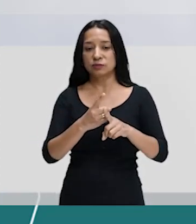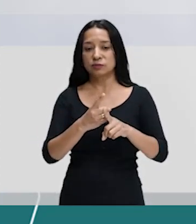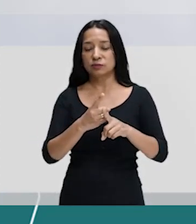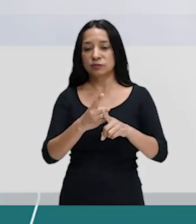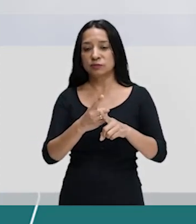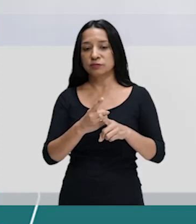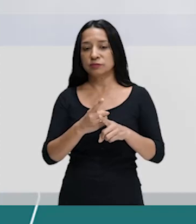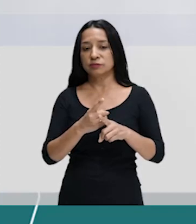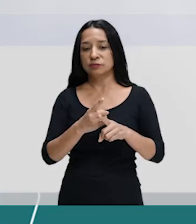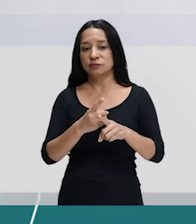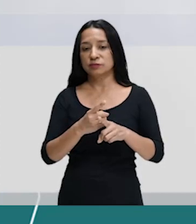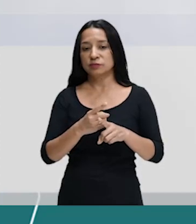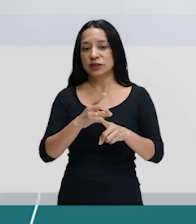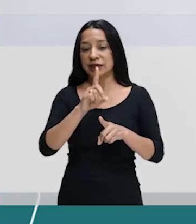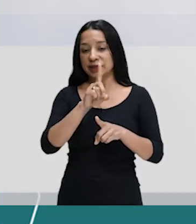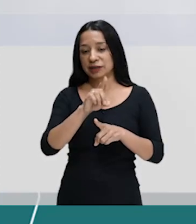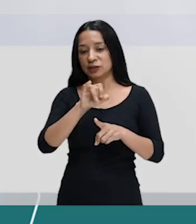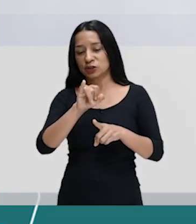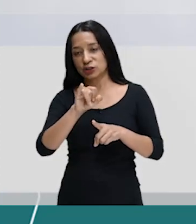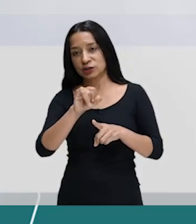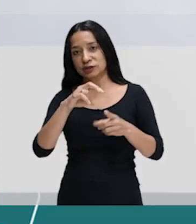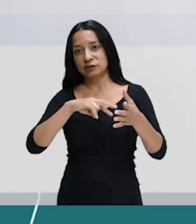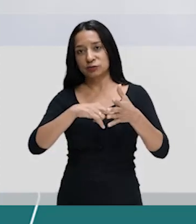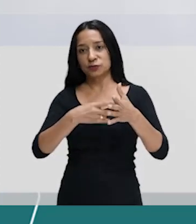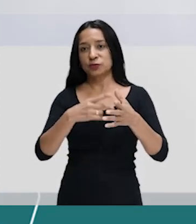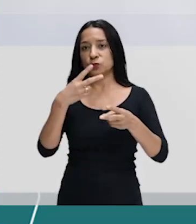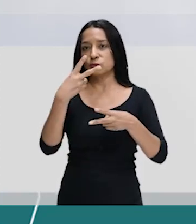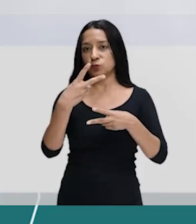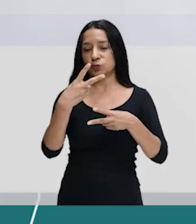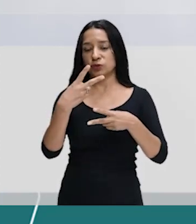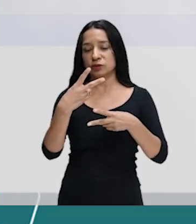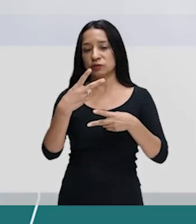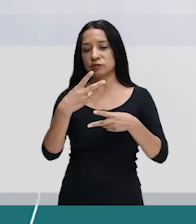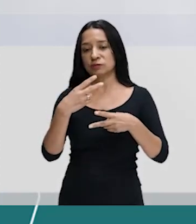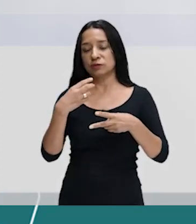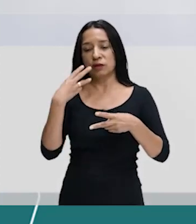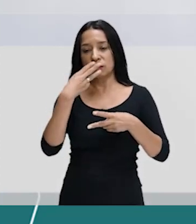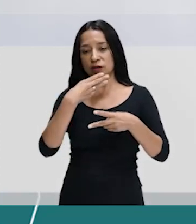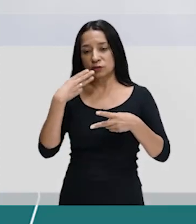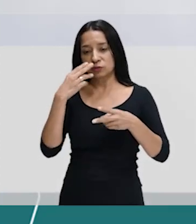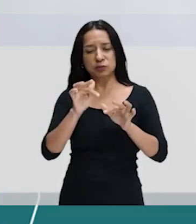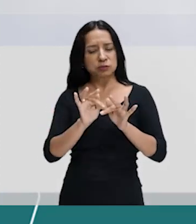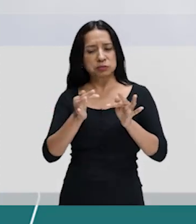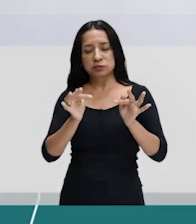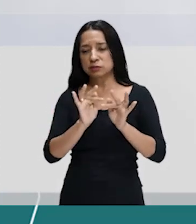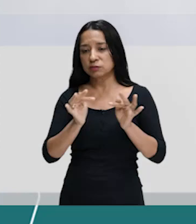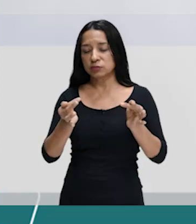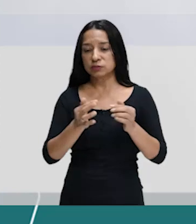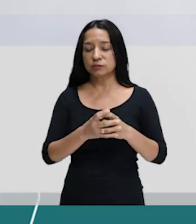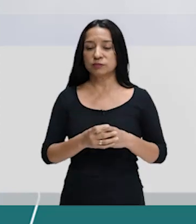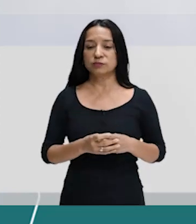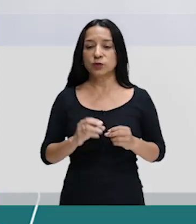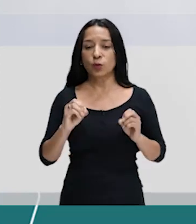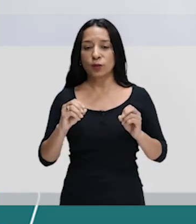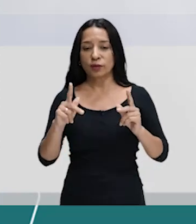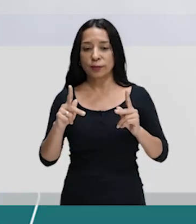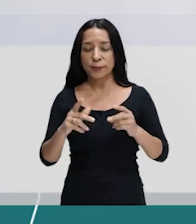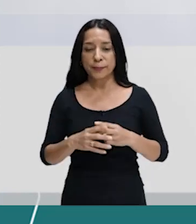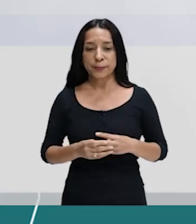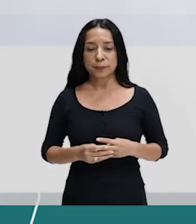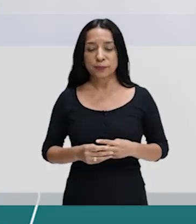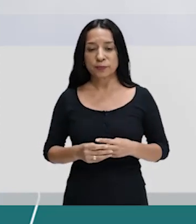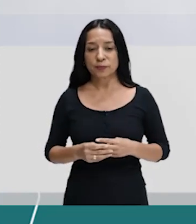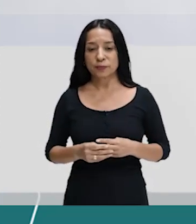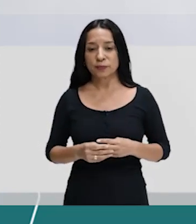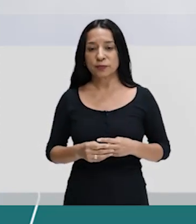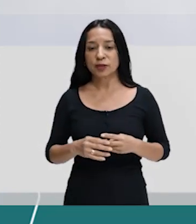esse radical di. Di quer dizer 2. 2 açúcares simples, ok?